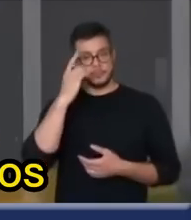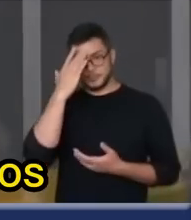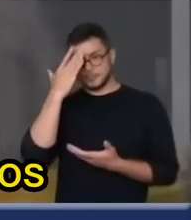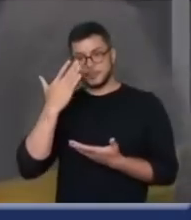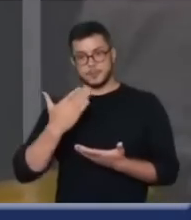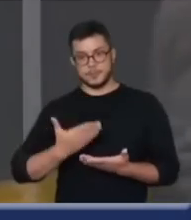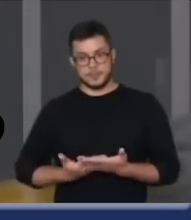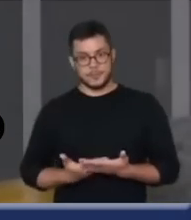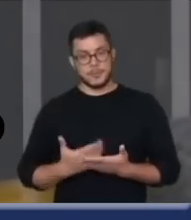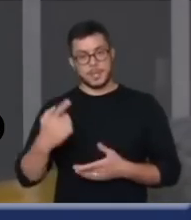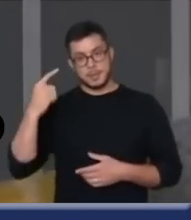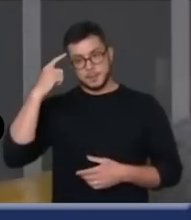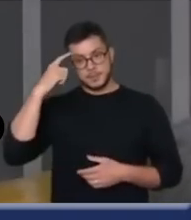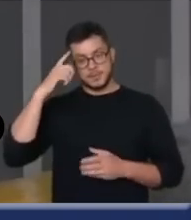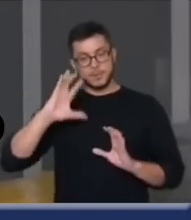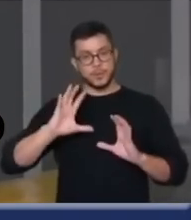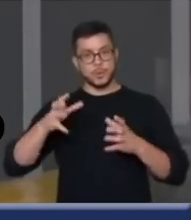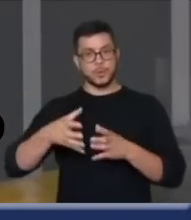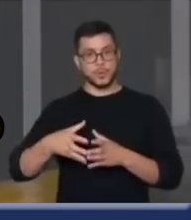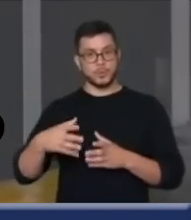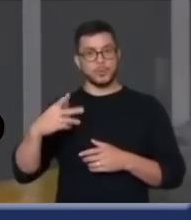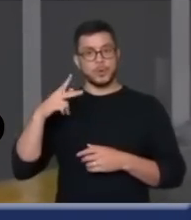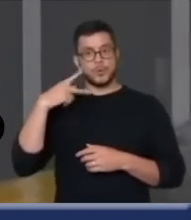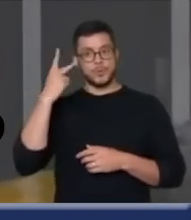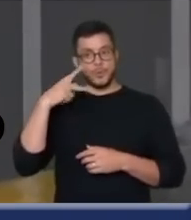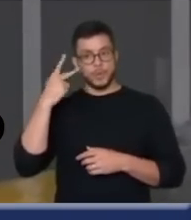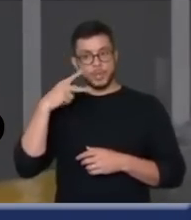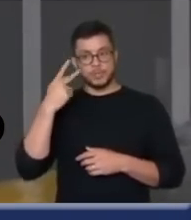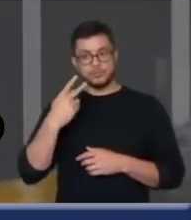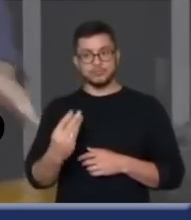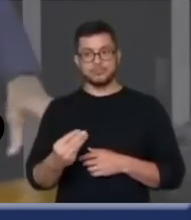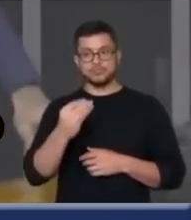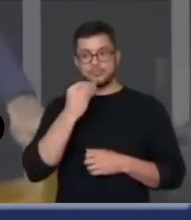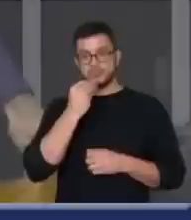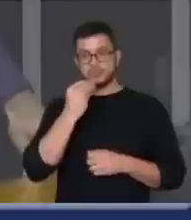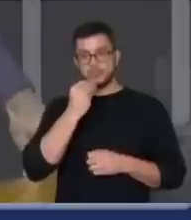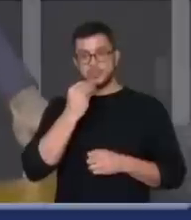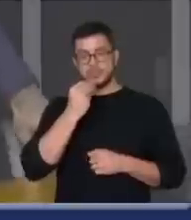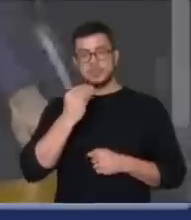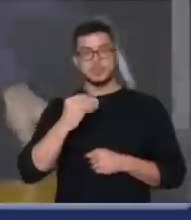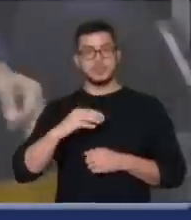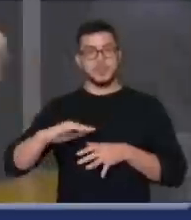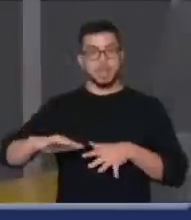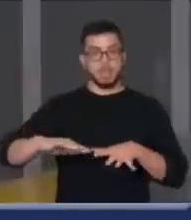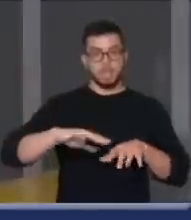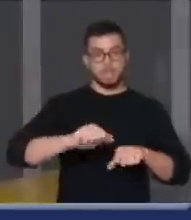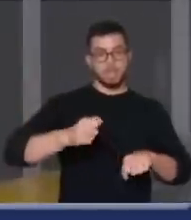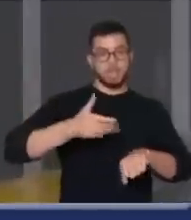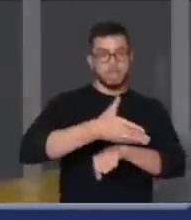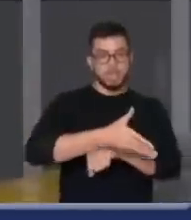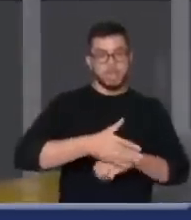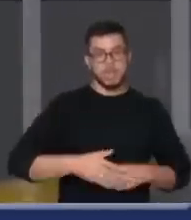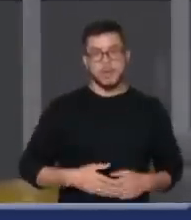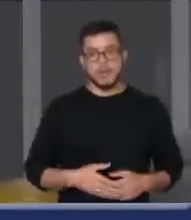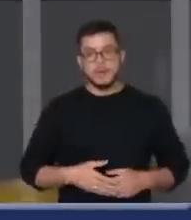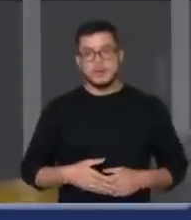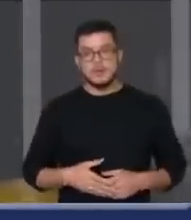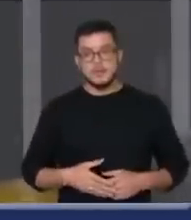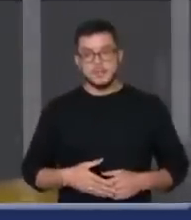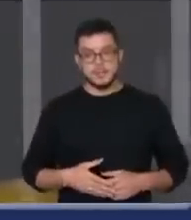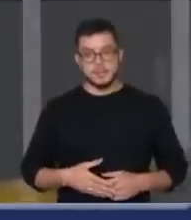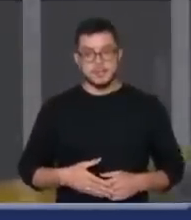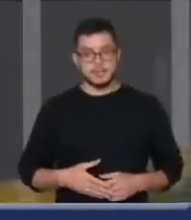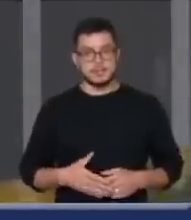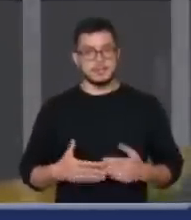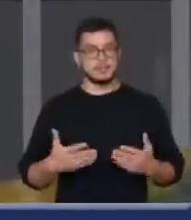dos políticos com a possibilidade da invasão por outra facção. É óbvio, todos do Rio de